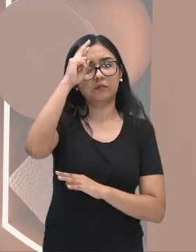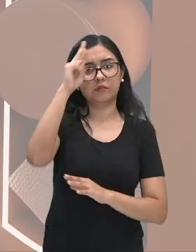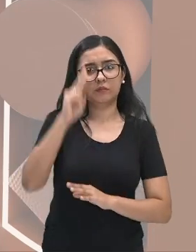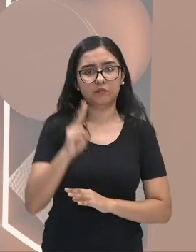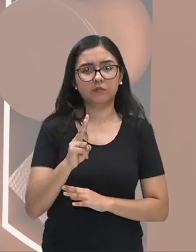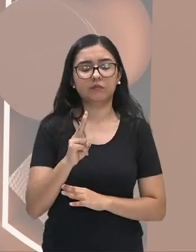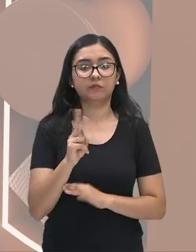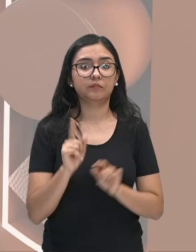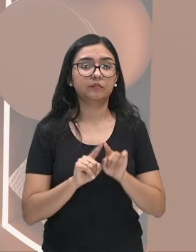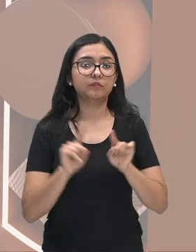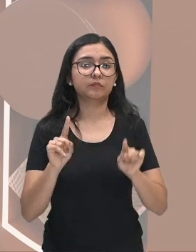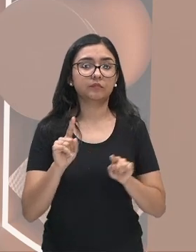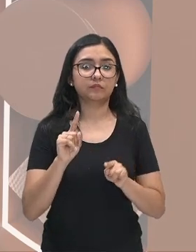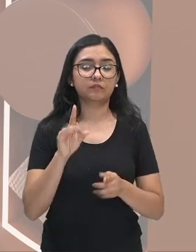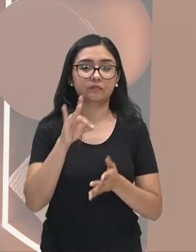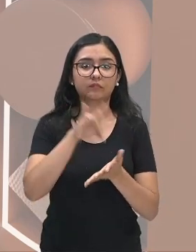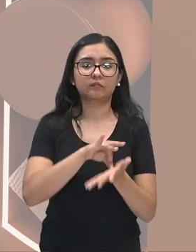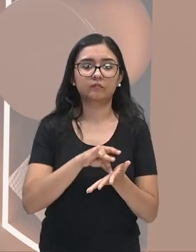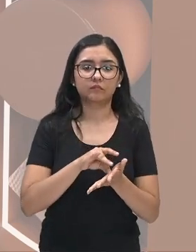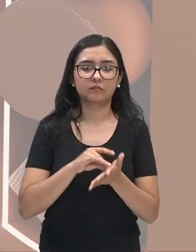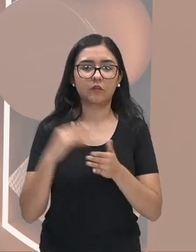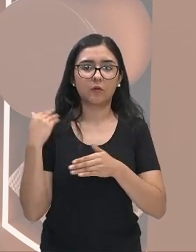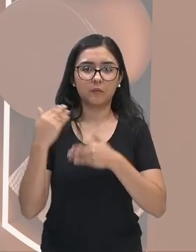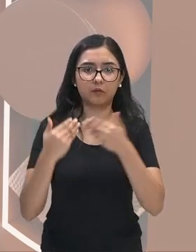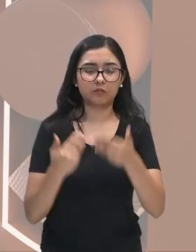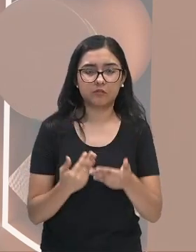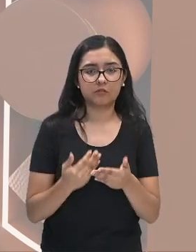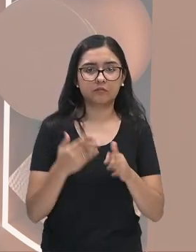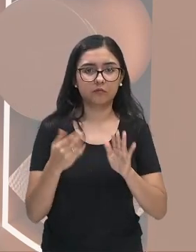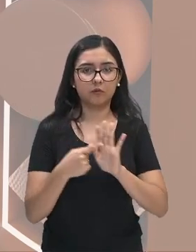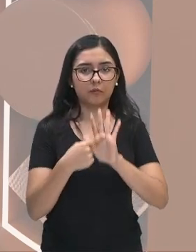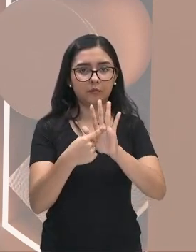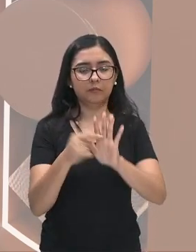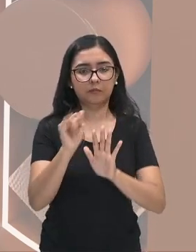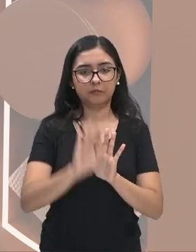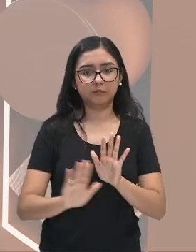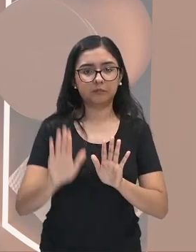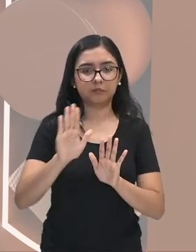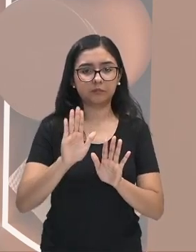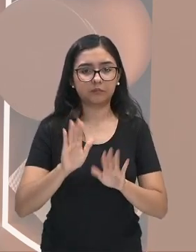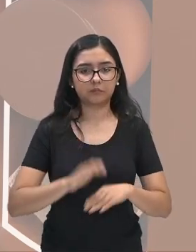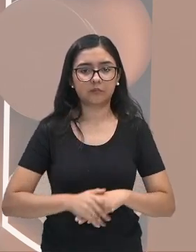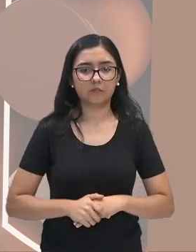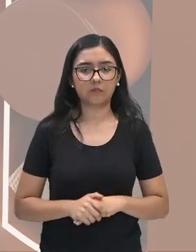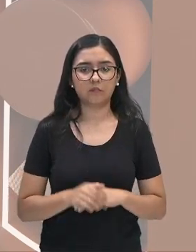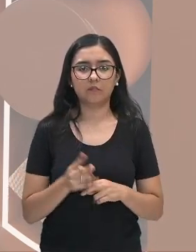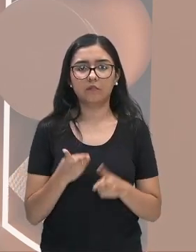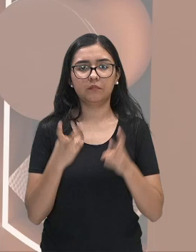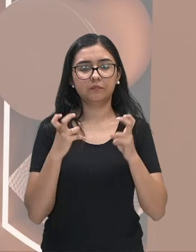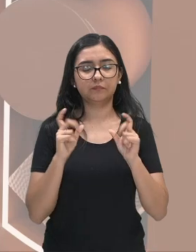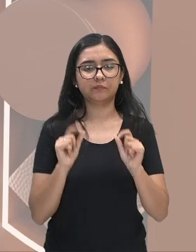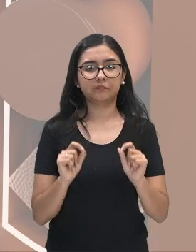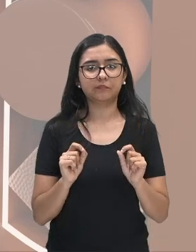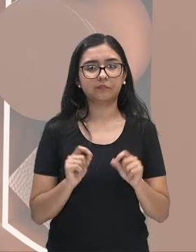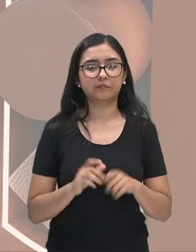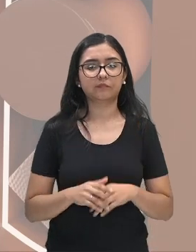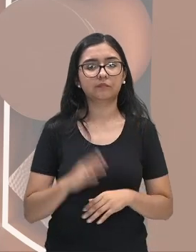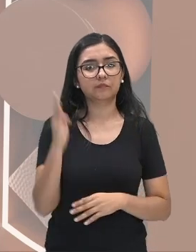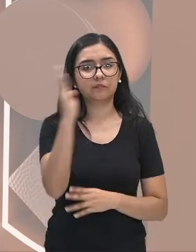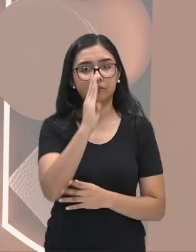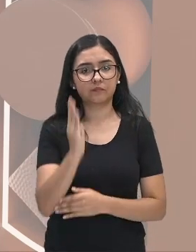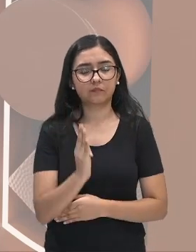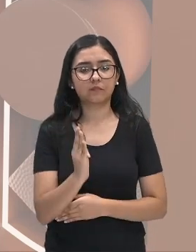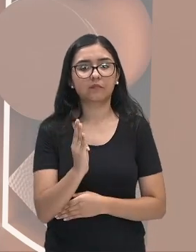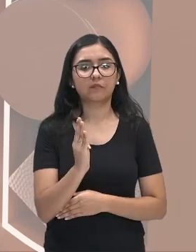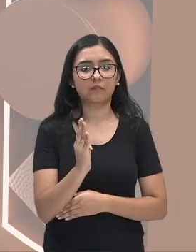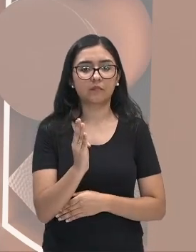na realidade o processo não se deu dessa maneira, certo? Então nós vamos perceber que o Brasil então